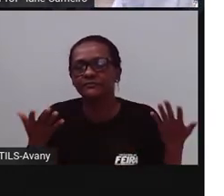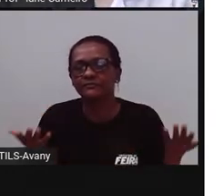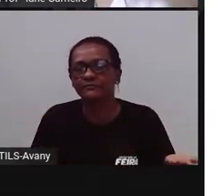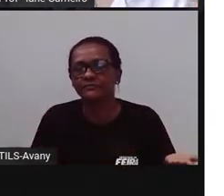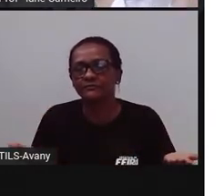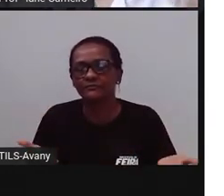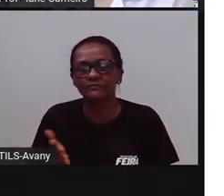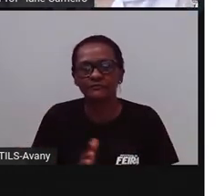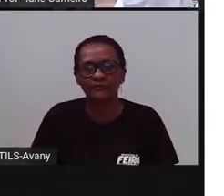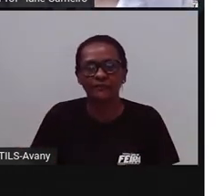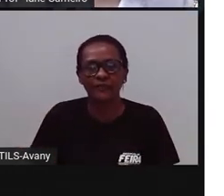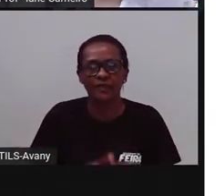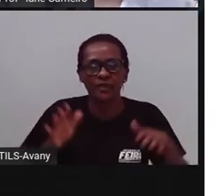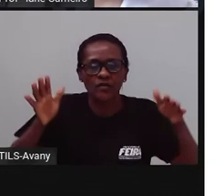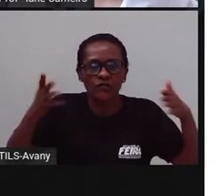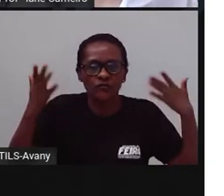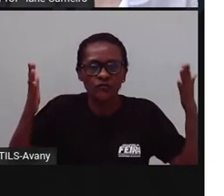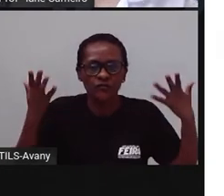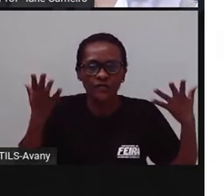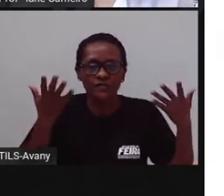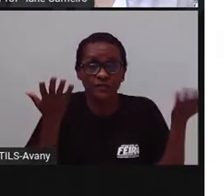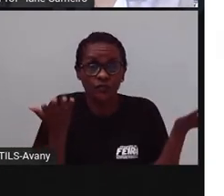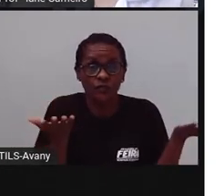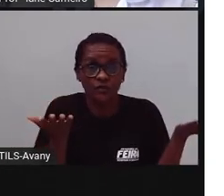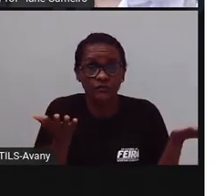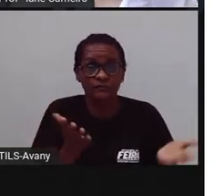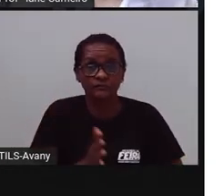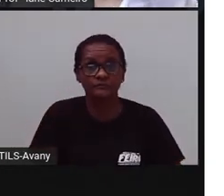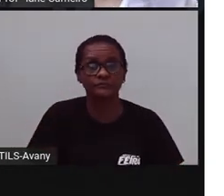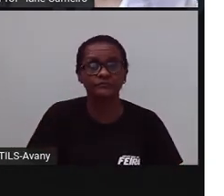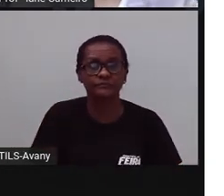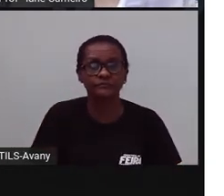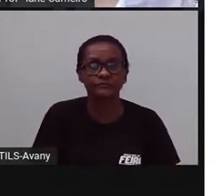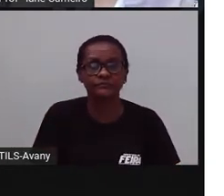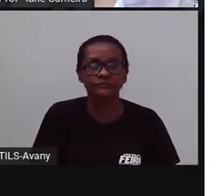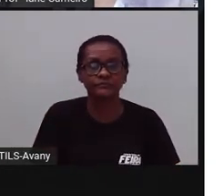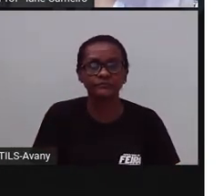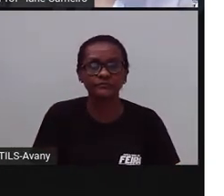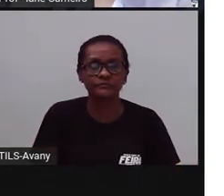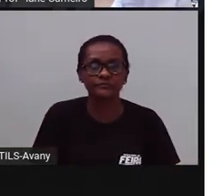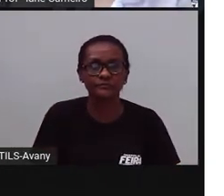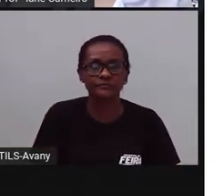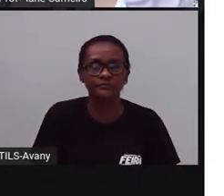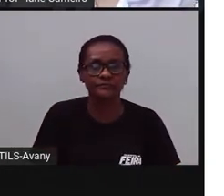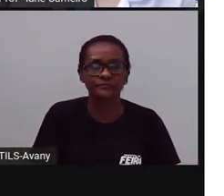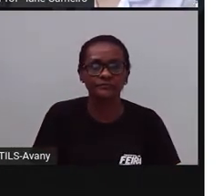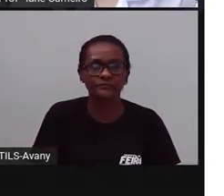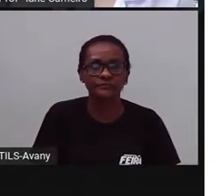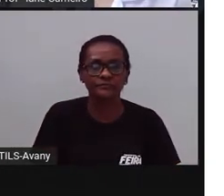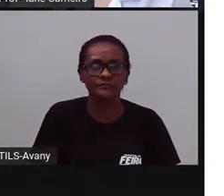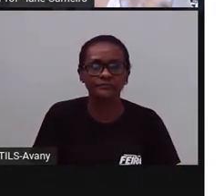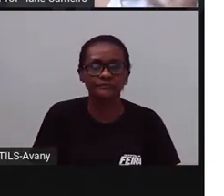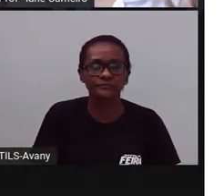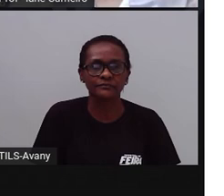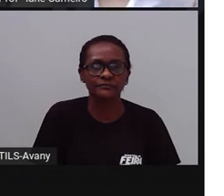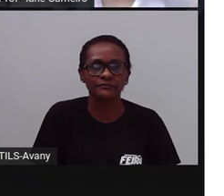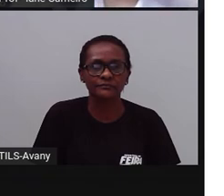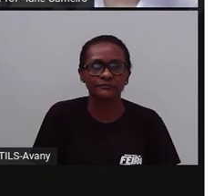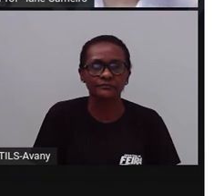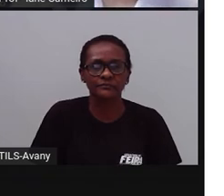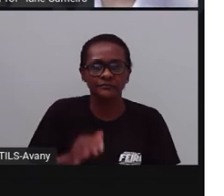da festa né Quarto qual o tipo de festa que esse convite está tá convidando é uma para uma festa de